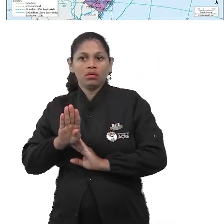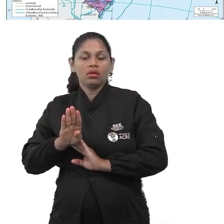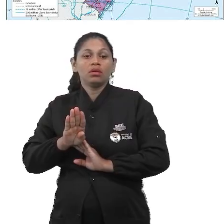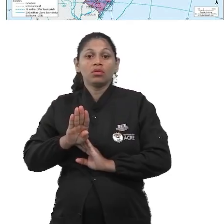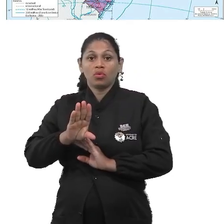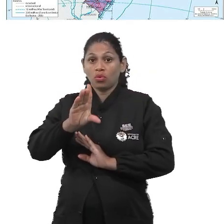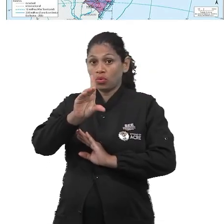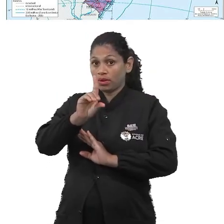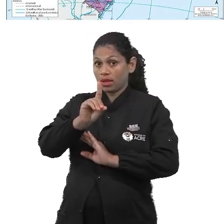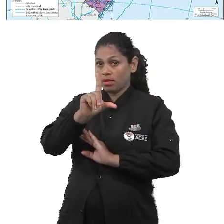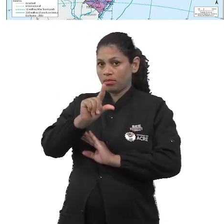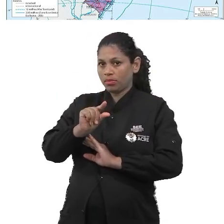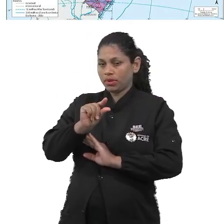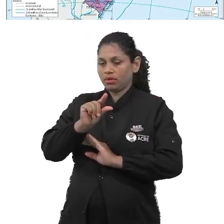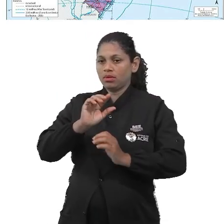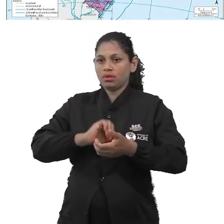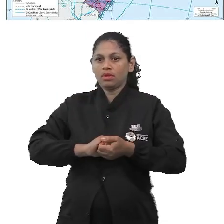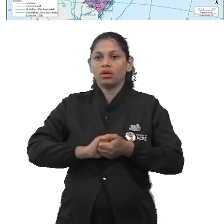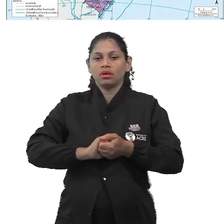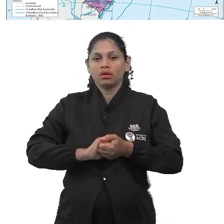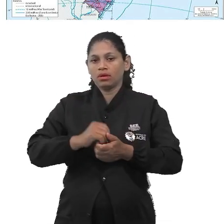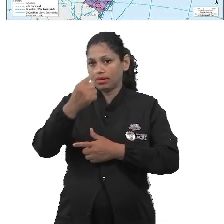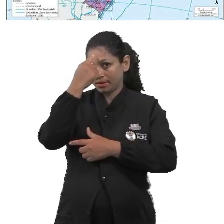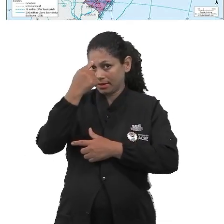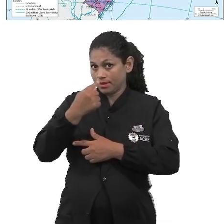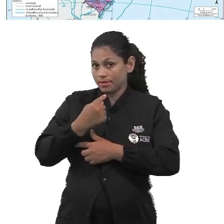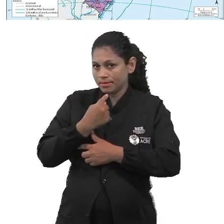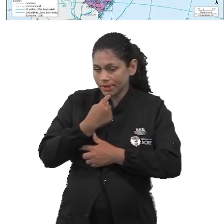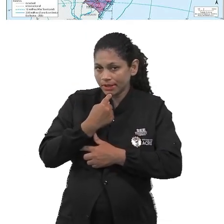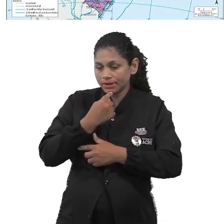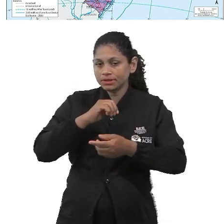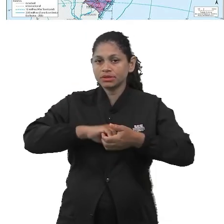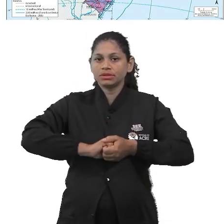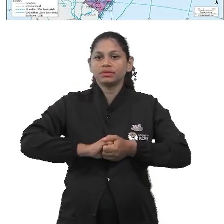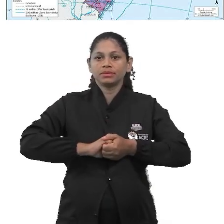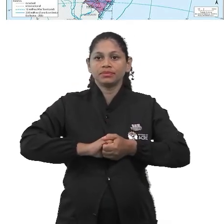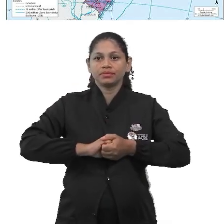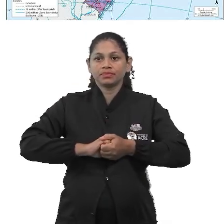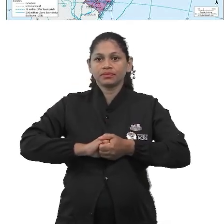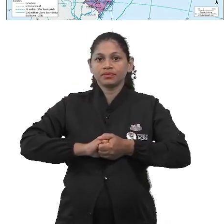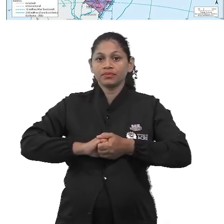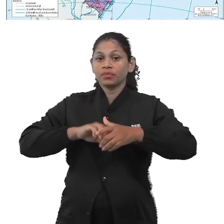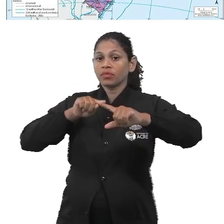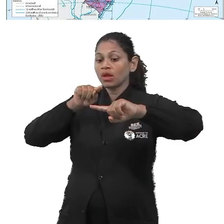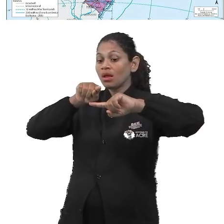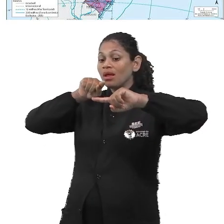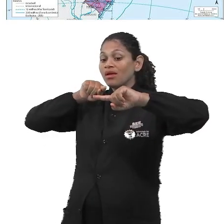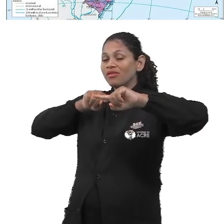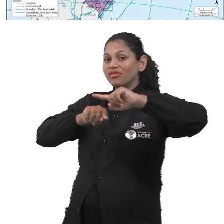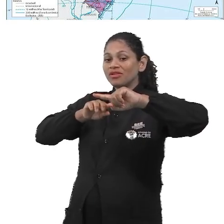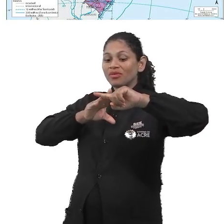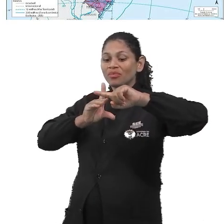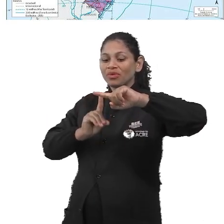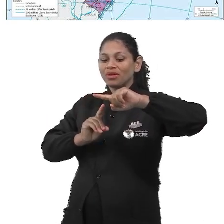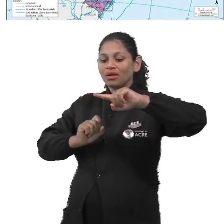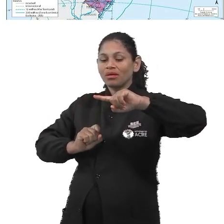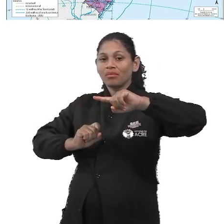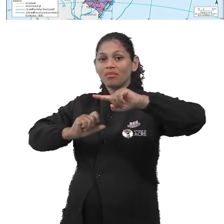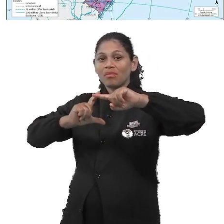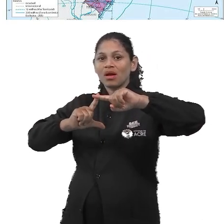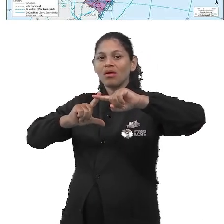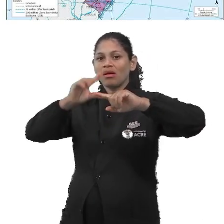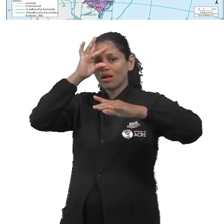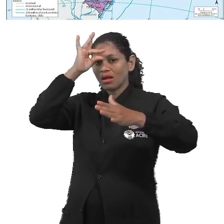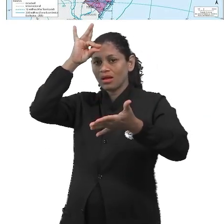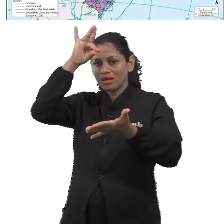da imagem, tá bom? No caso, o mapa, né? E a distância real. Imagina aí a distância